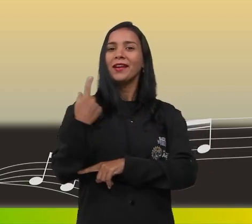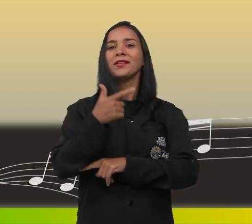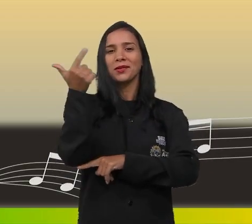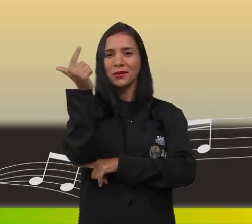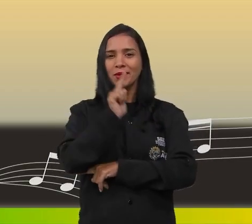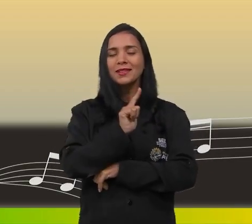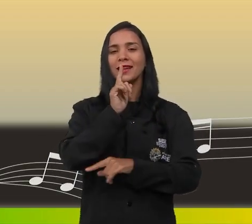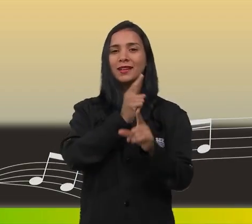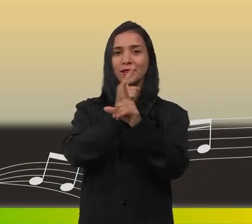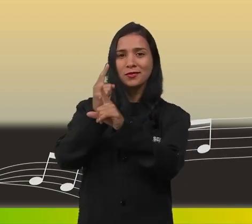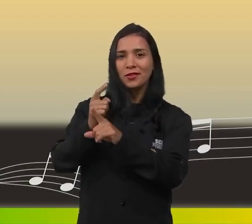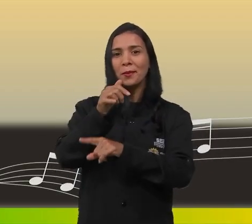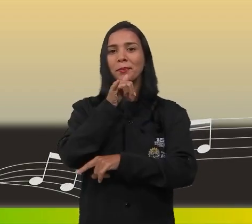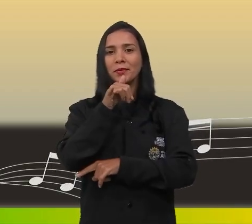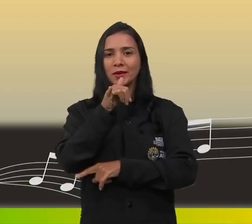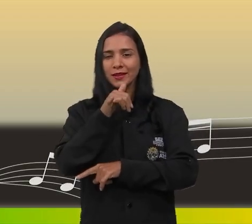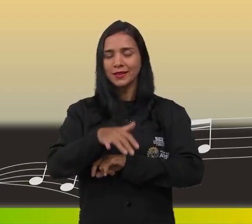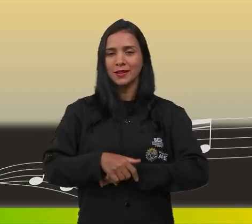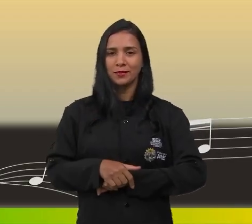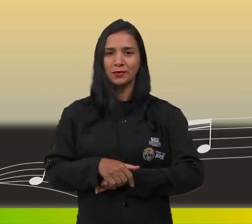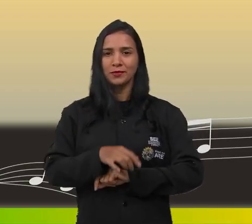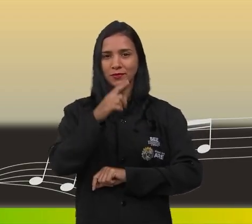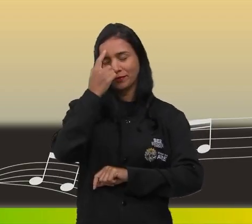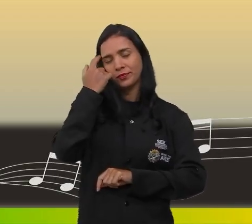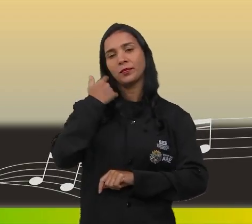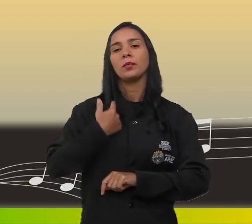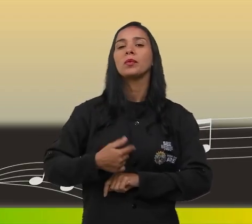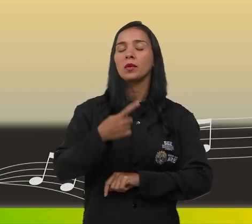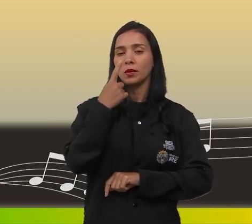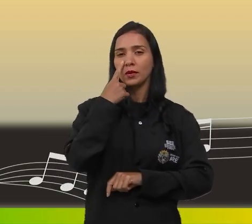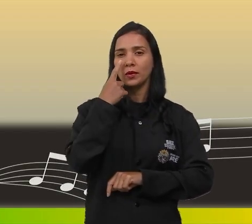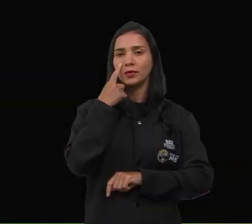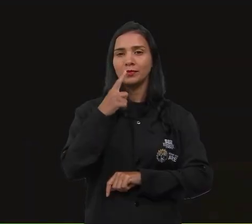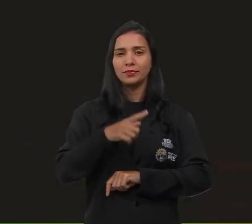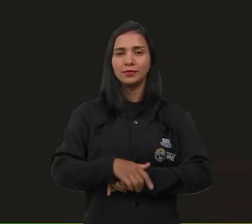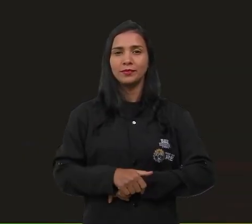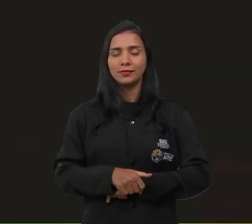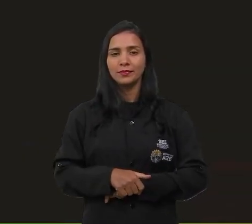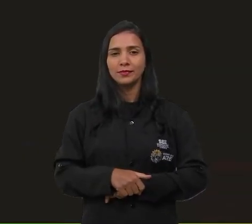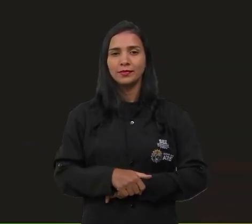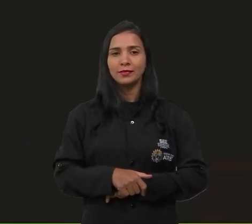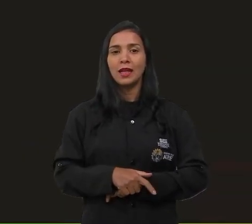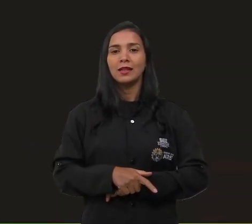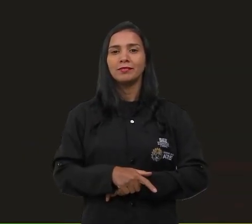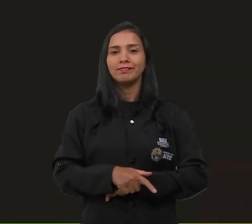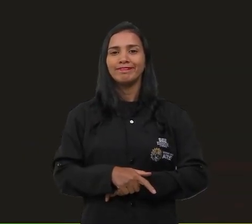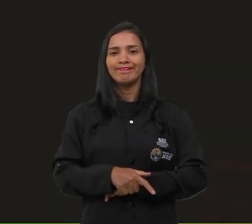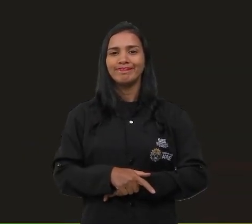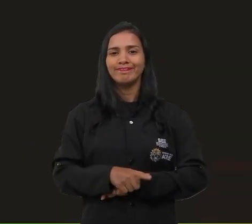como exemplo, observem aí e ouçam essa melodia aqui.